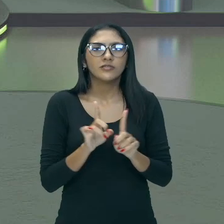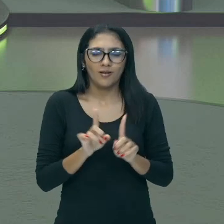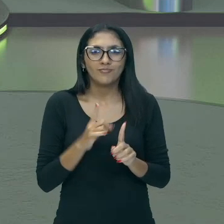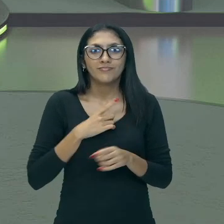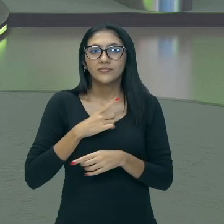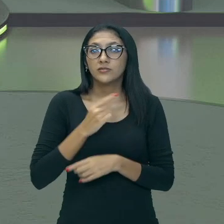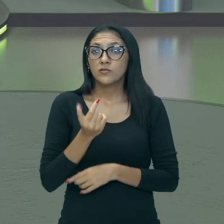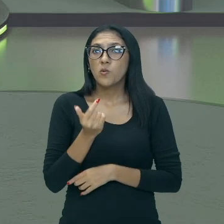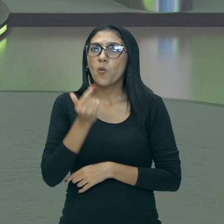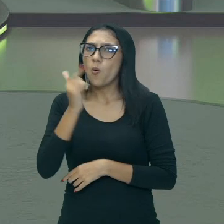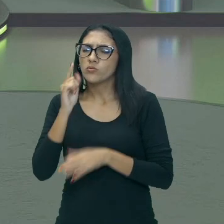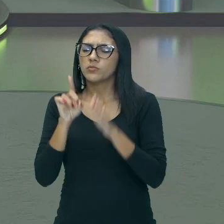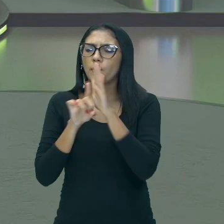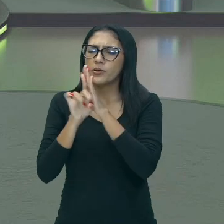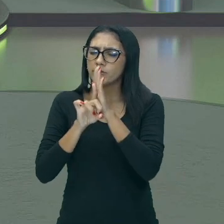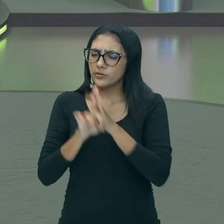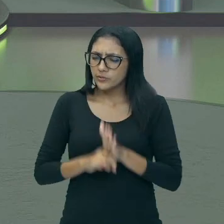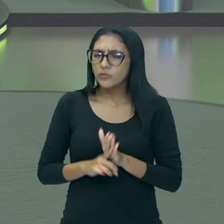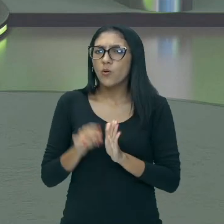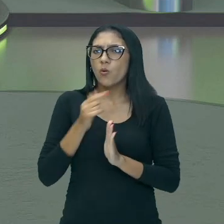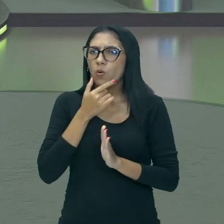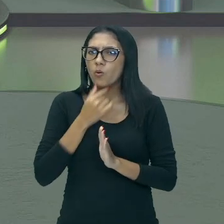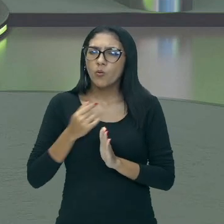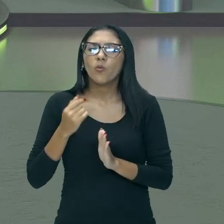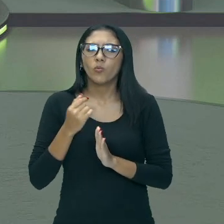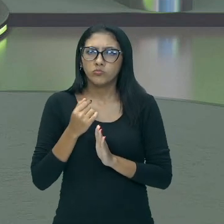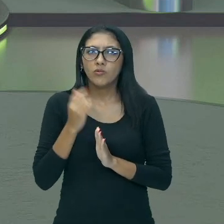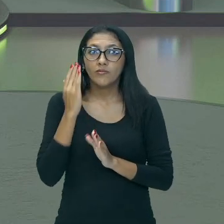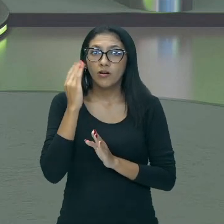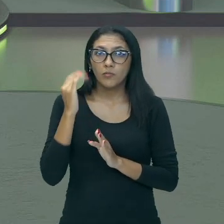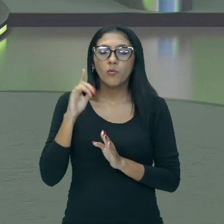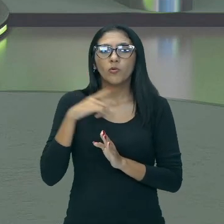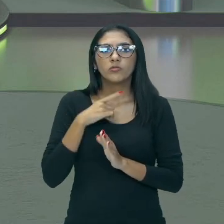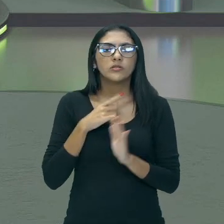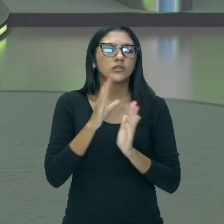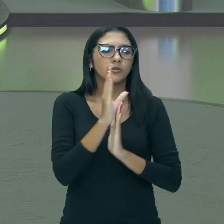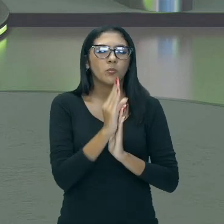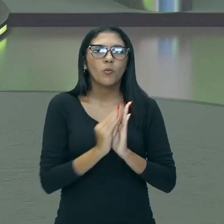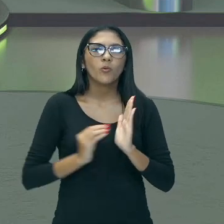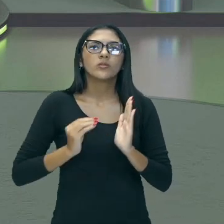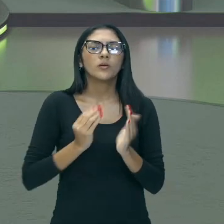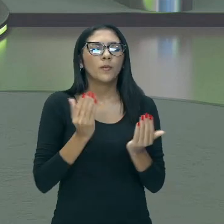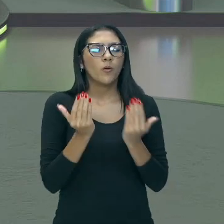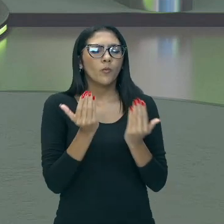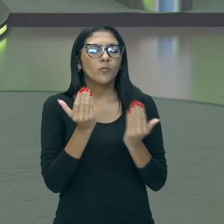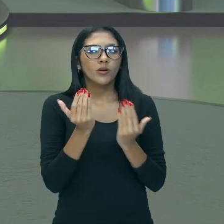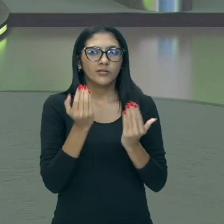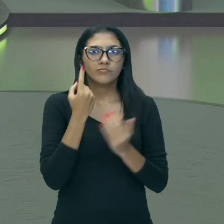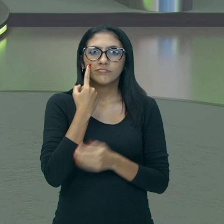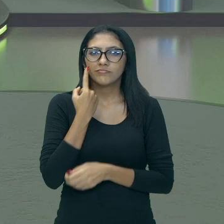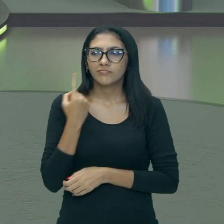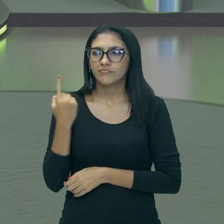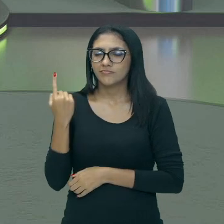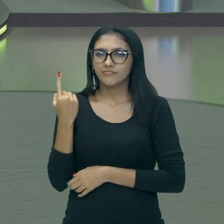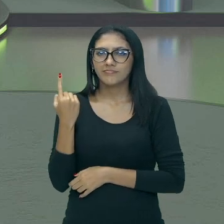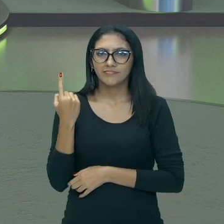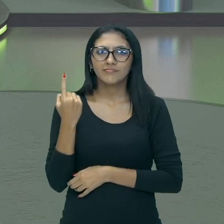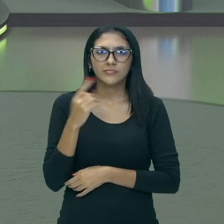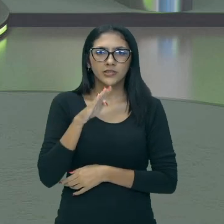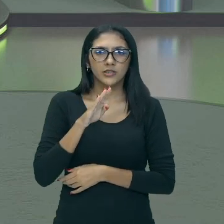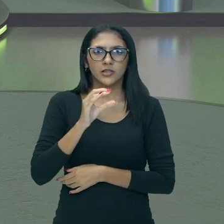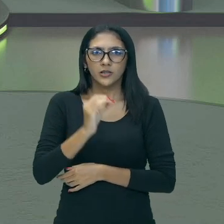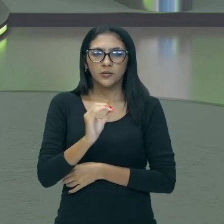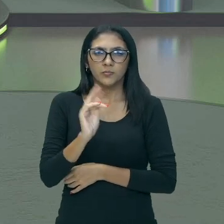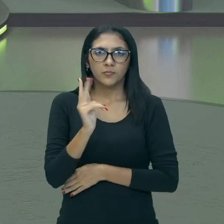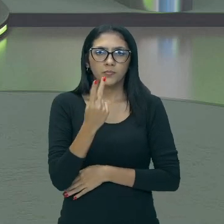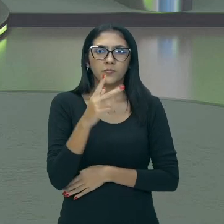cientista que trouxe uma contribuição em relação ao modelo de Rutherford foi o modelo atômico de Bohr,